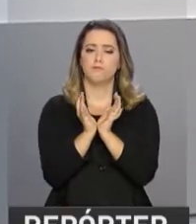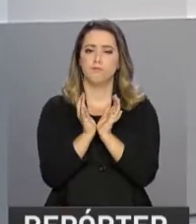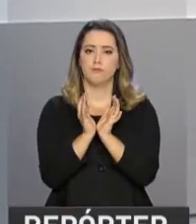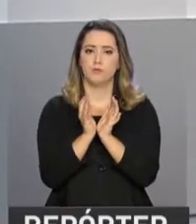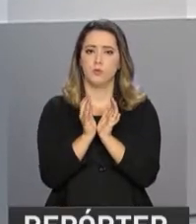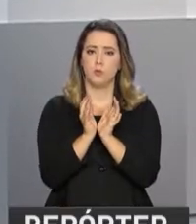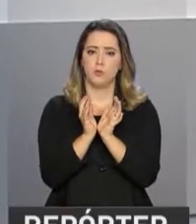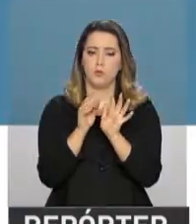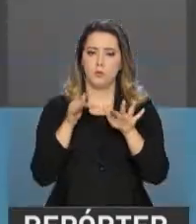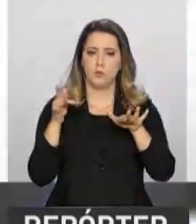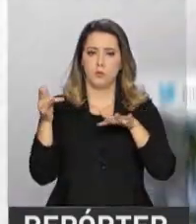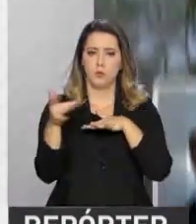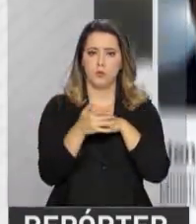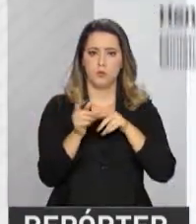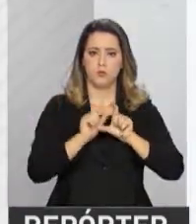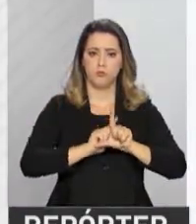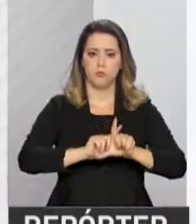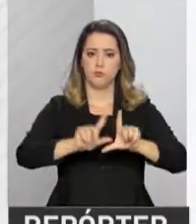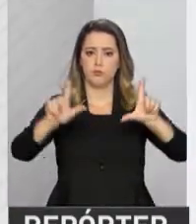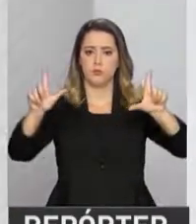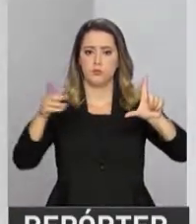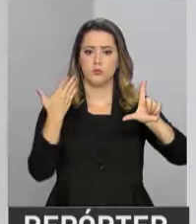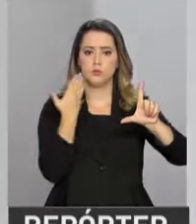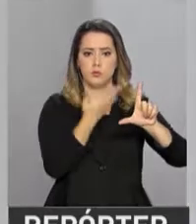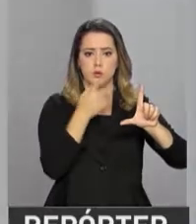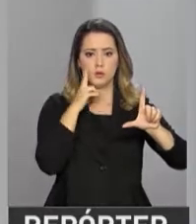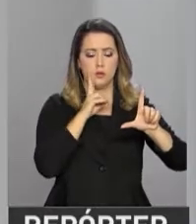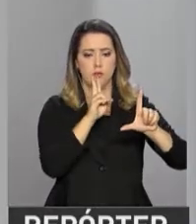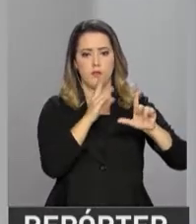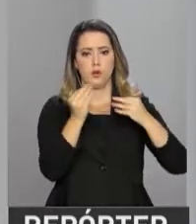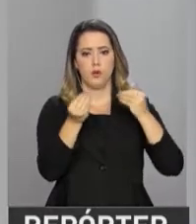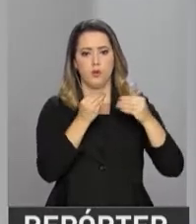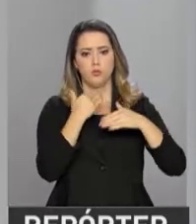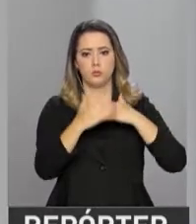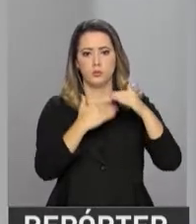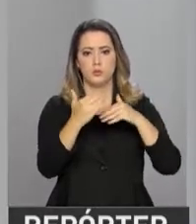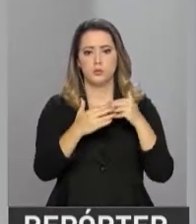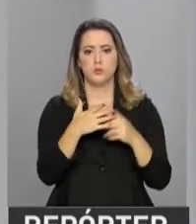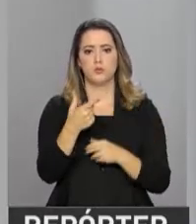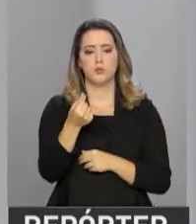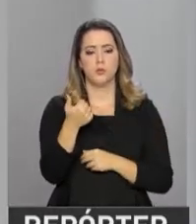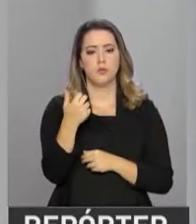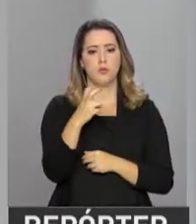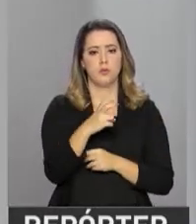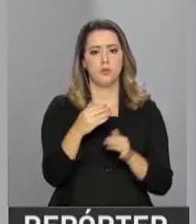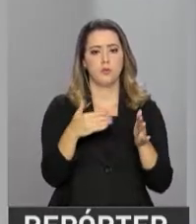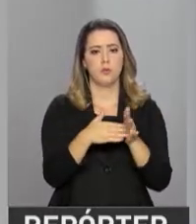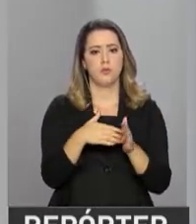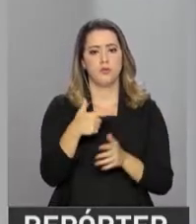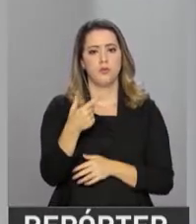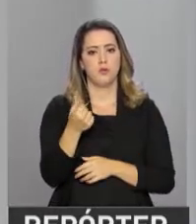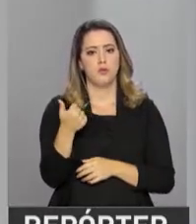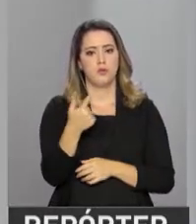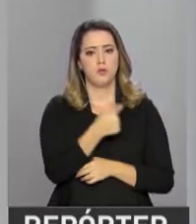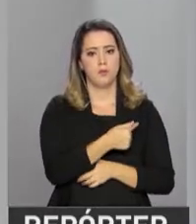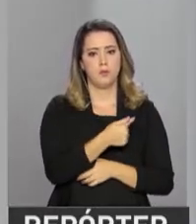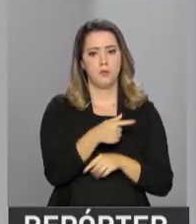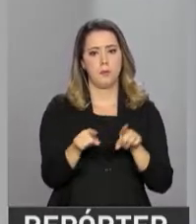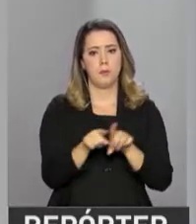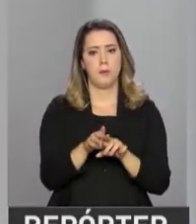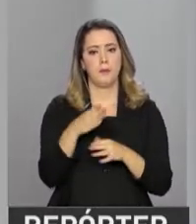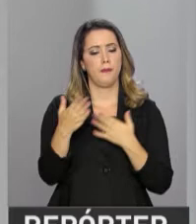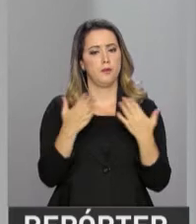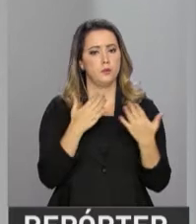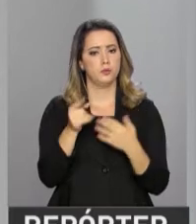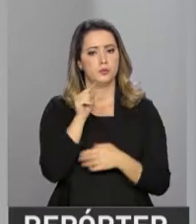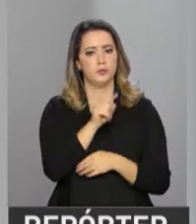sociais um quadro que mostra a evolução do Produto Interno Bruto entre os anos de 2015 e 2017. Nesse